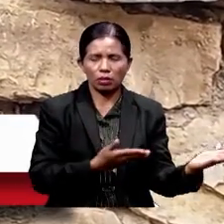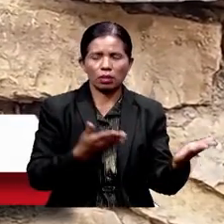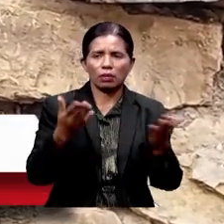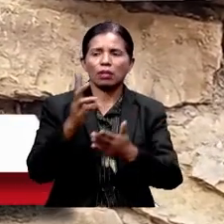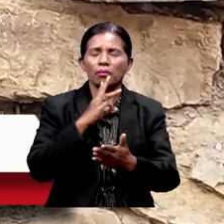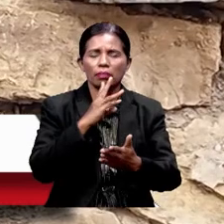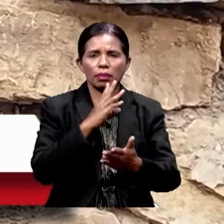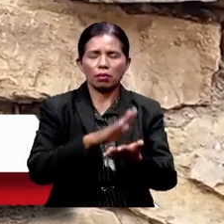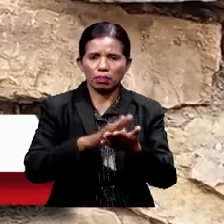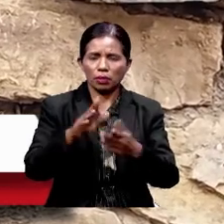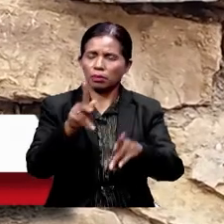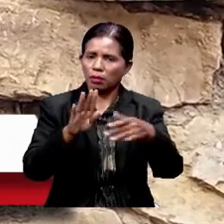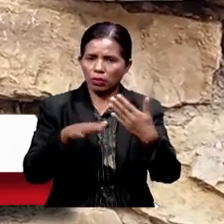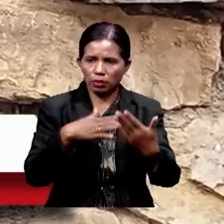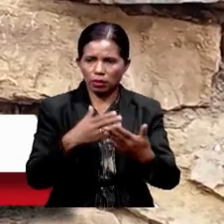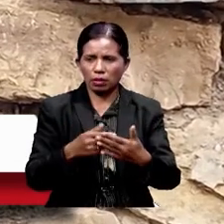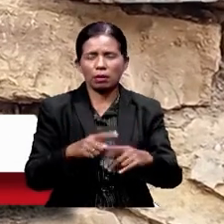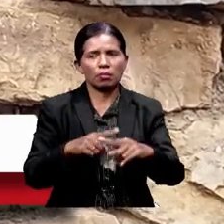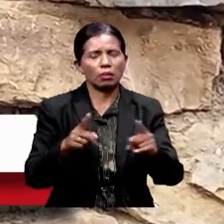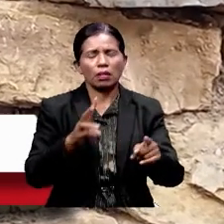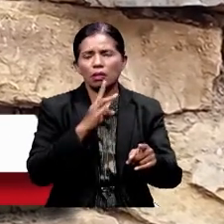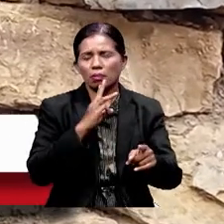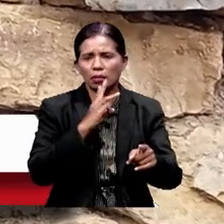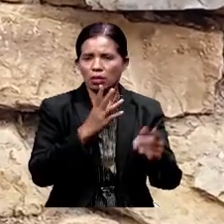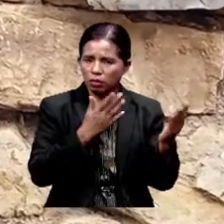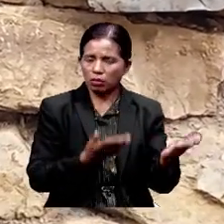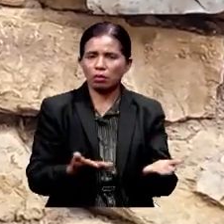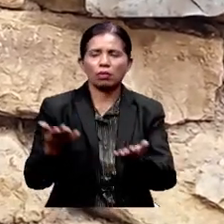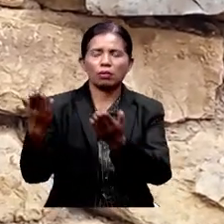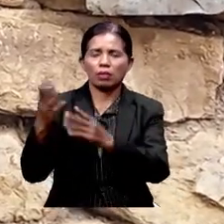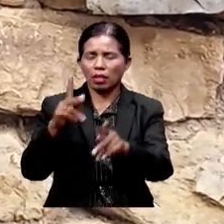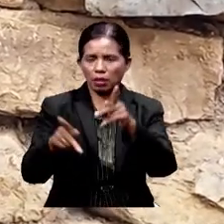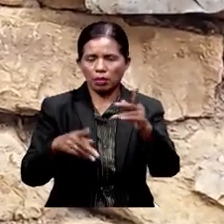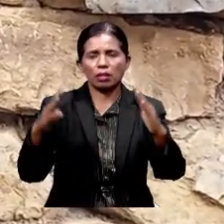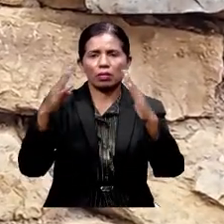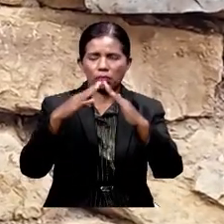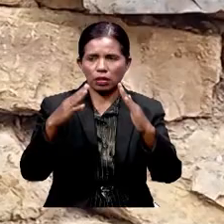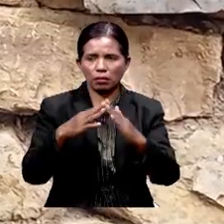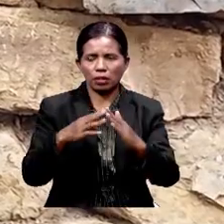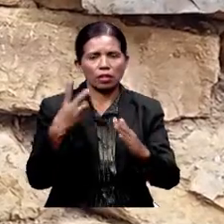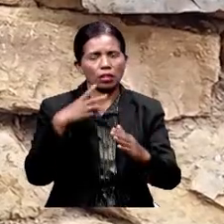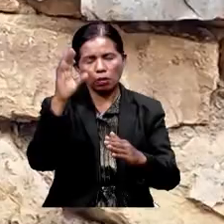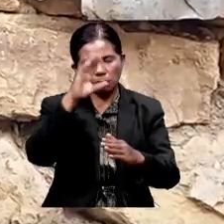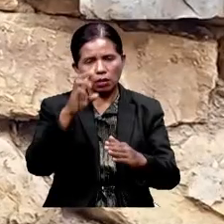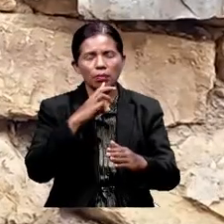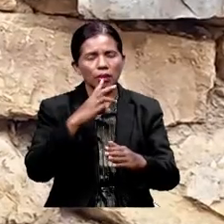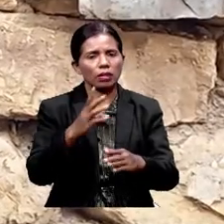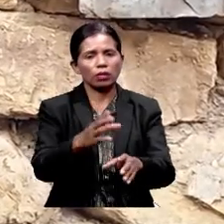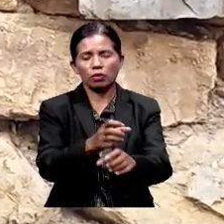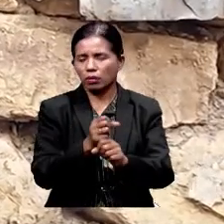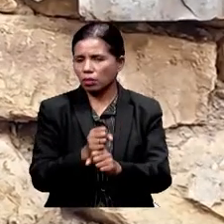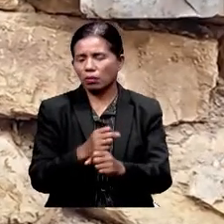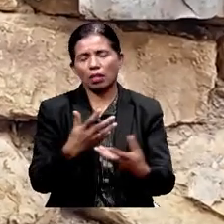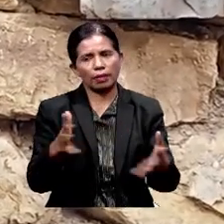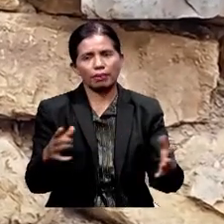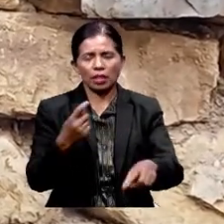mocho comunidade da lavaliu, mas bem a tu dada vabe comunidade maka tabuka bem a tu dada laia. Dia ia